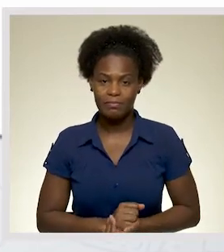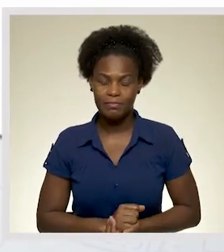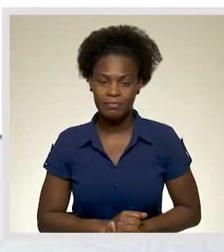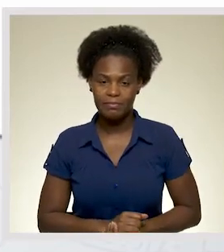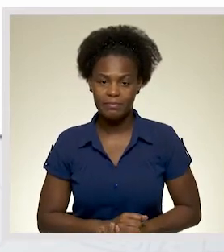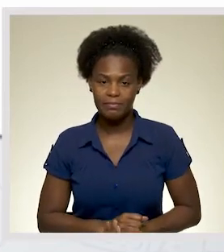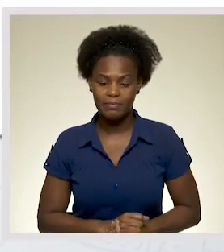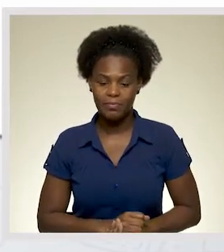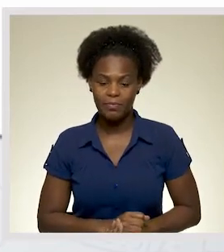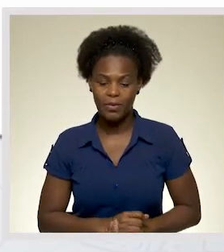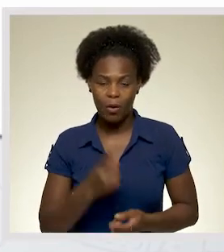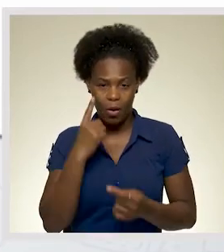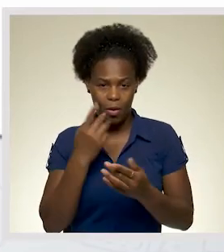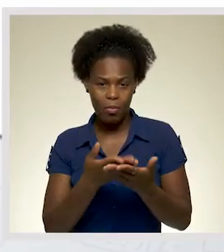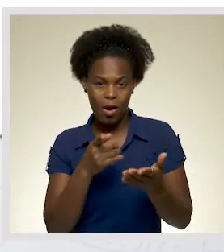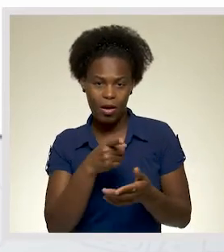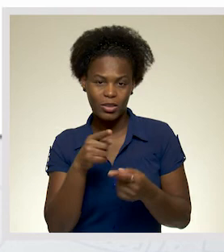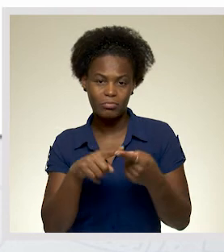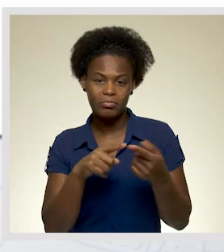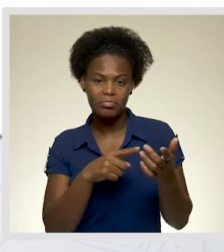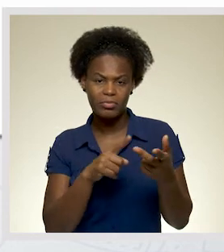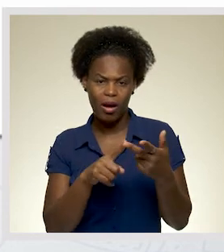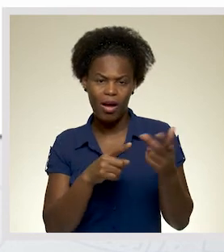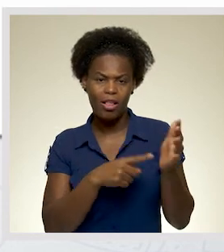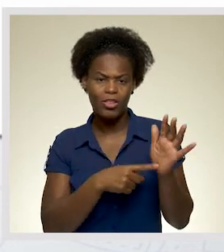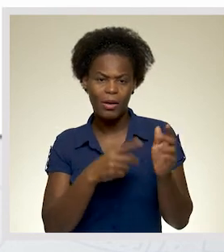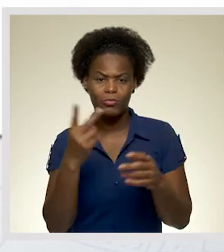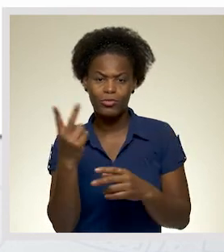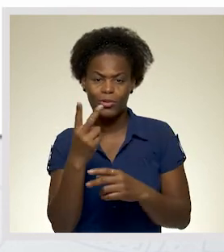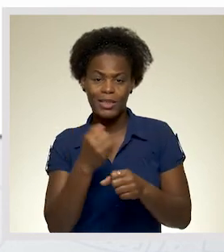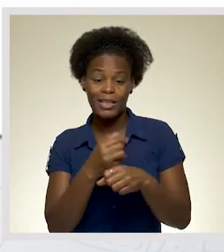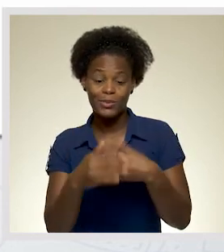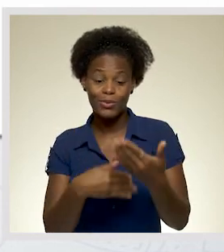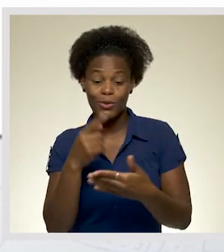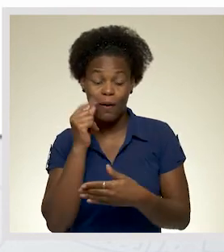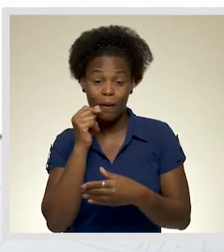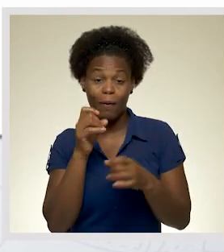Indica 2 exemplos das ações humanas contra o meio ambiente.